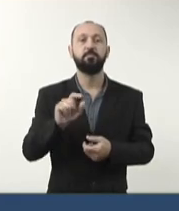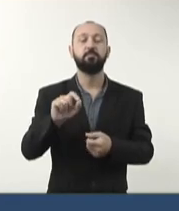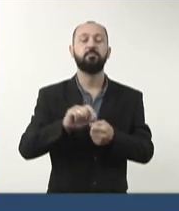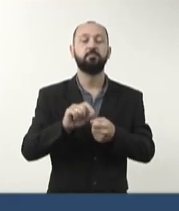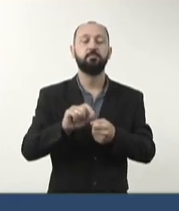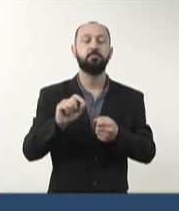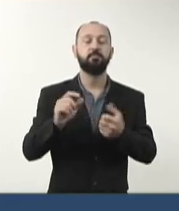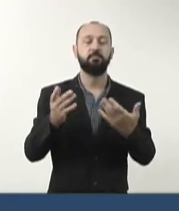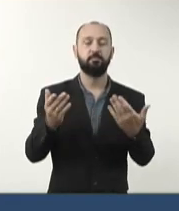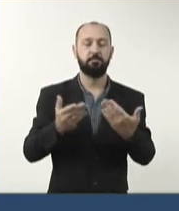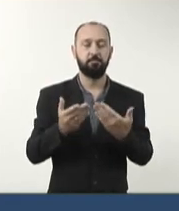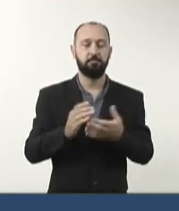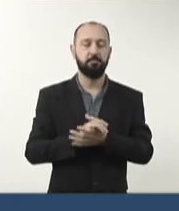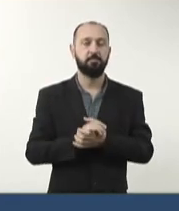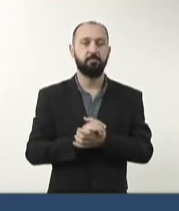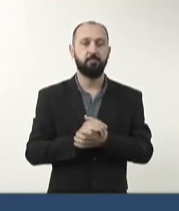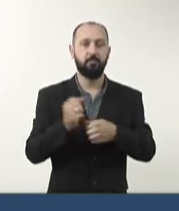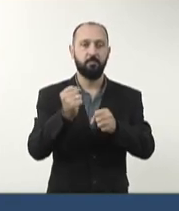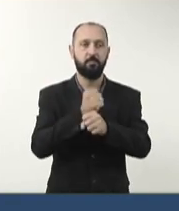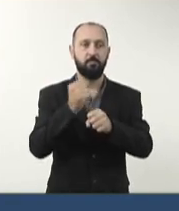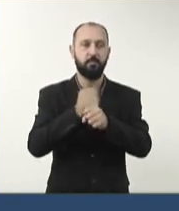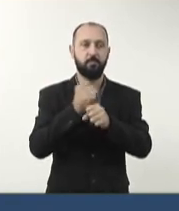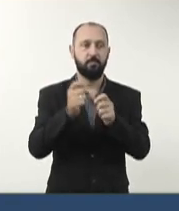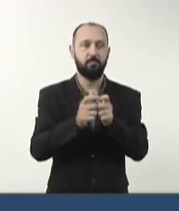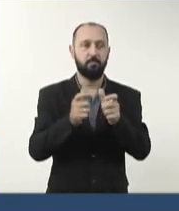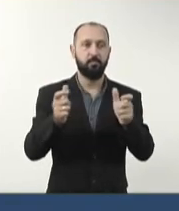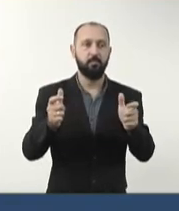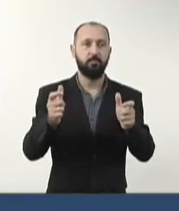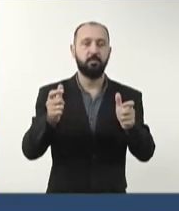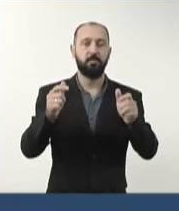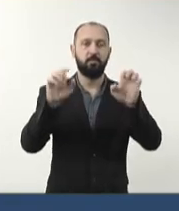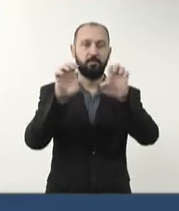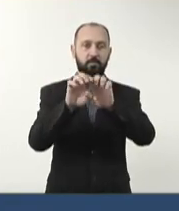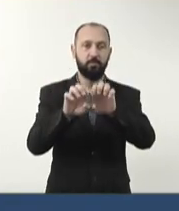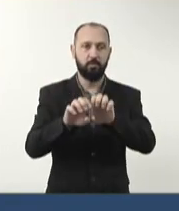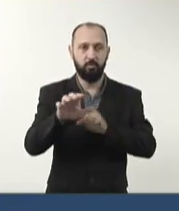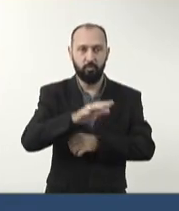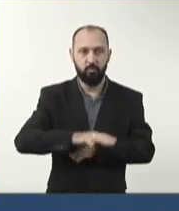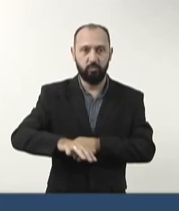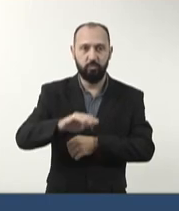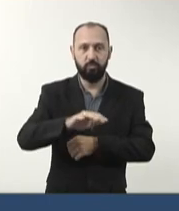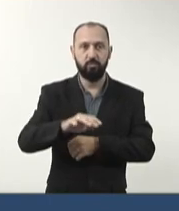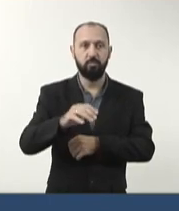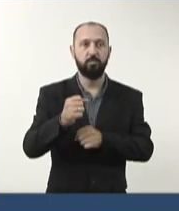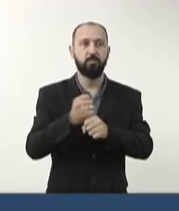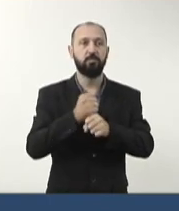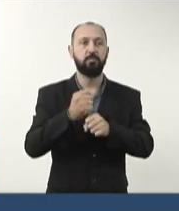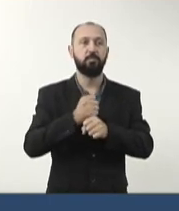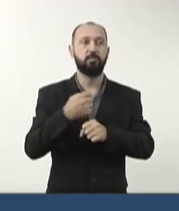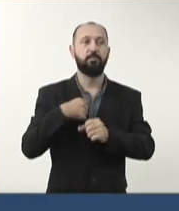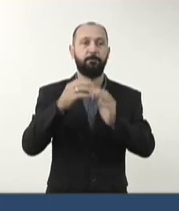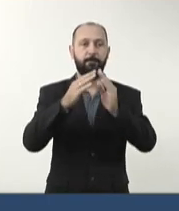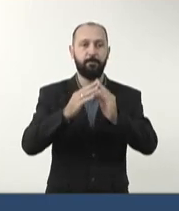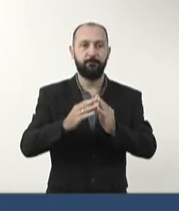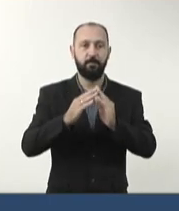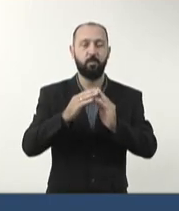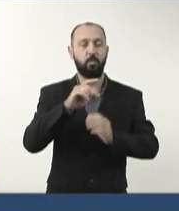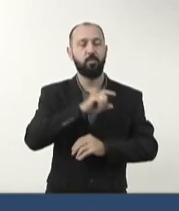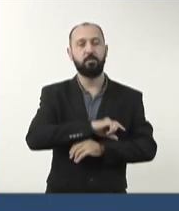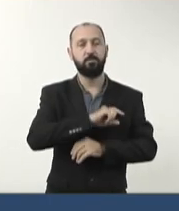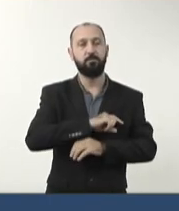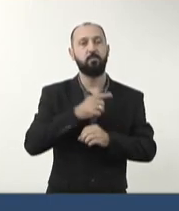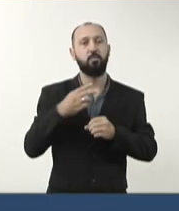seja realizada a reforma e ampliação da estrutura física do prédio que abriga o DETRAN